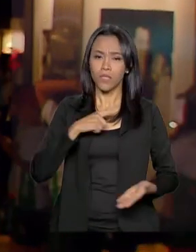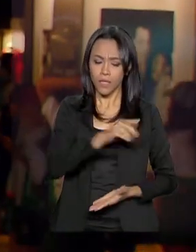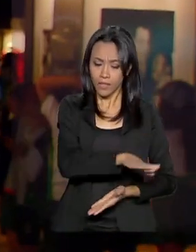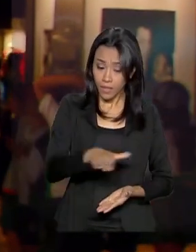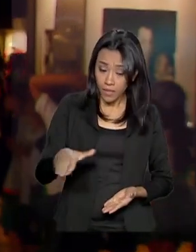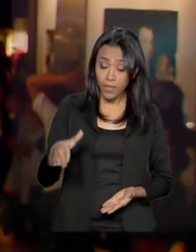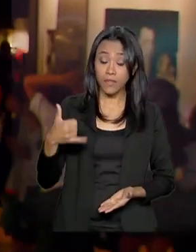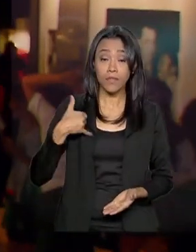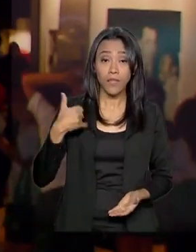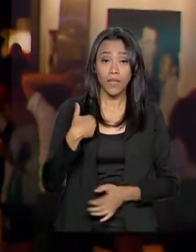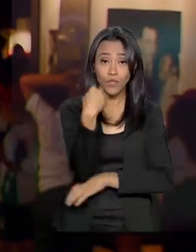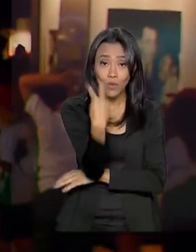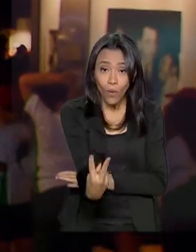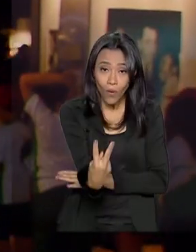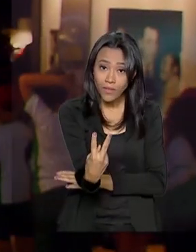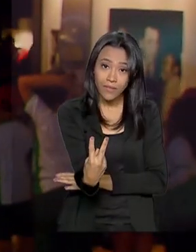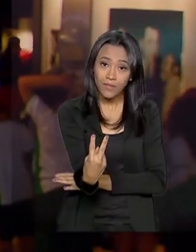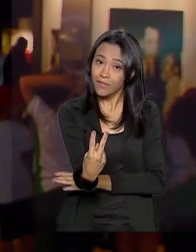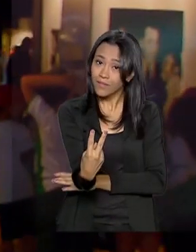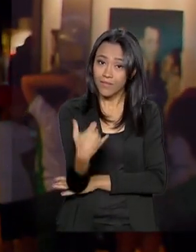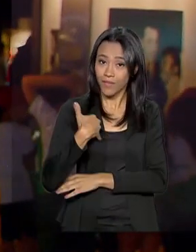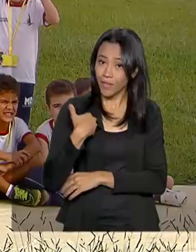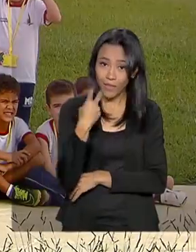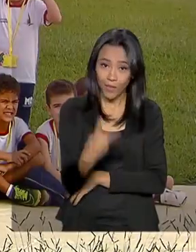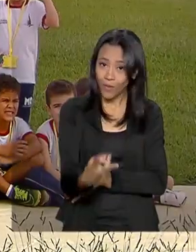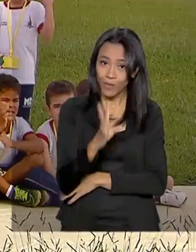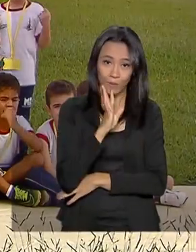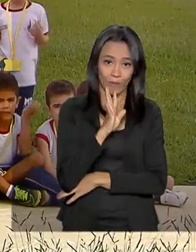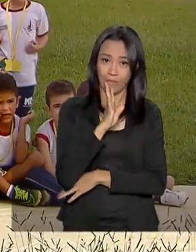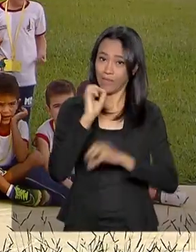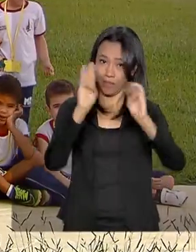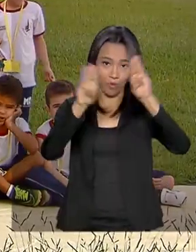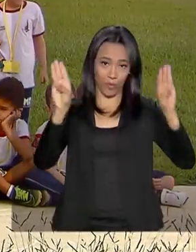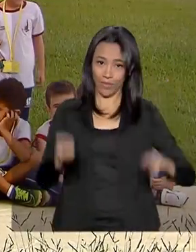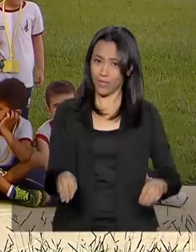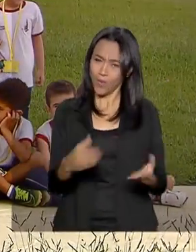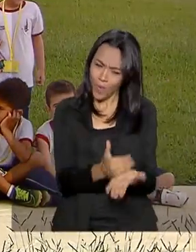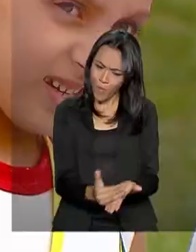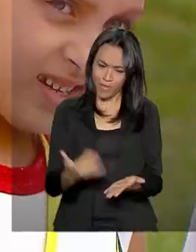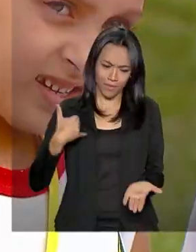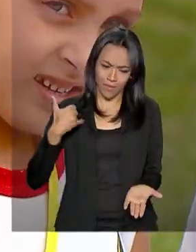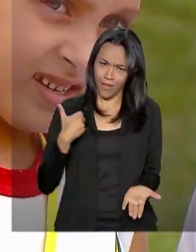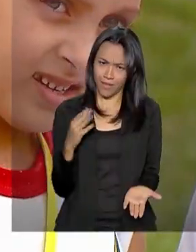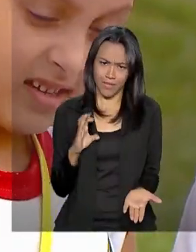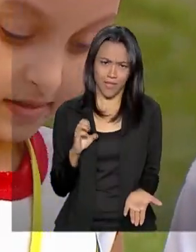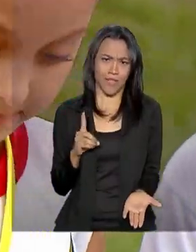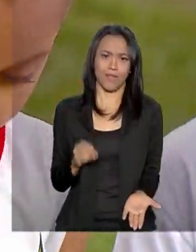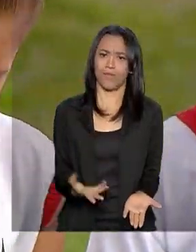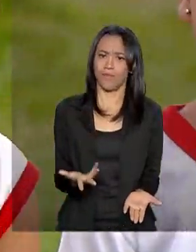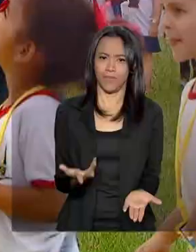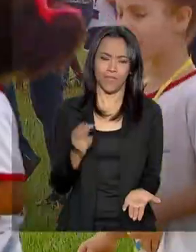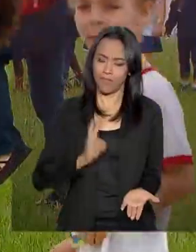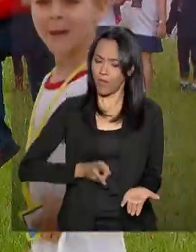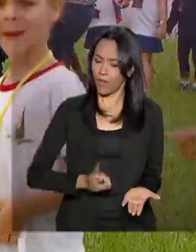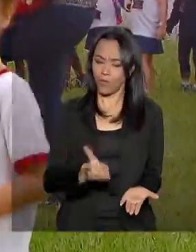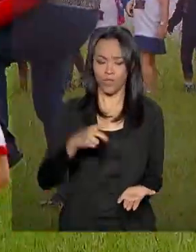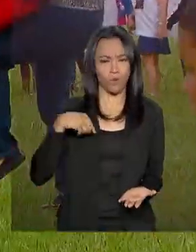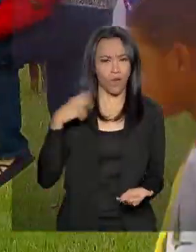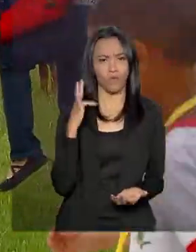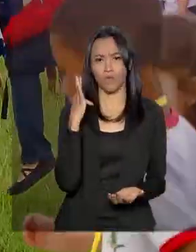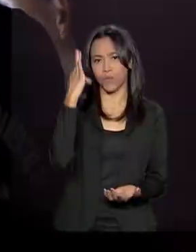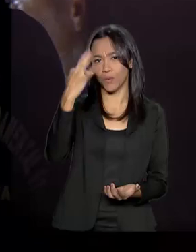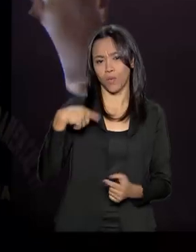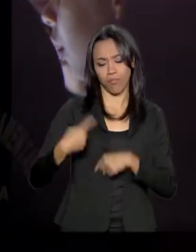aqui até de dois anos, então já começa uma tradição em conhecer museus desde pequenos. E isso vai se perpetuar para as futuras